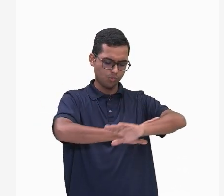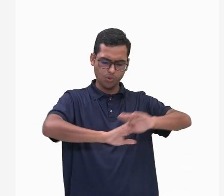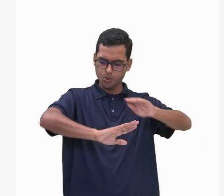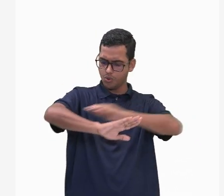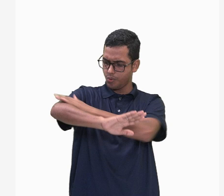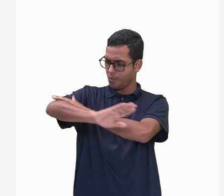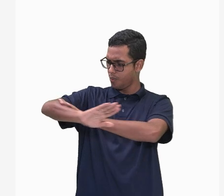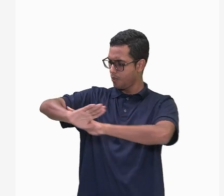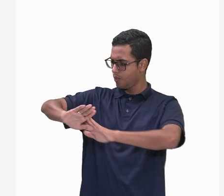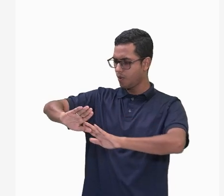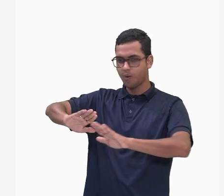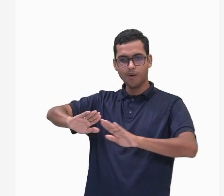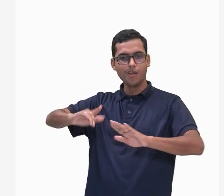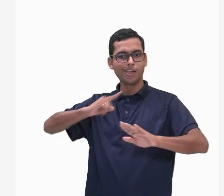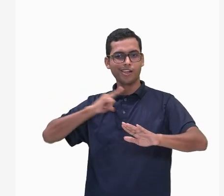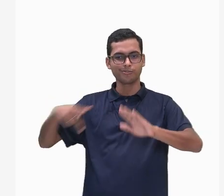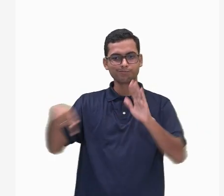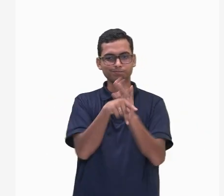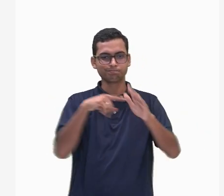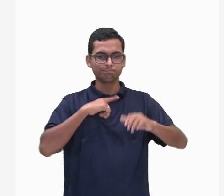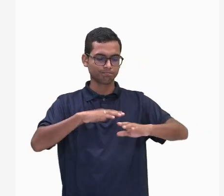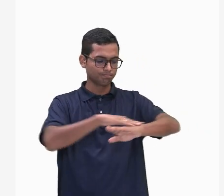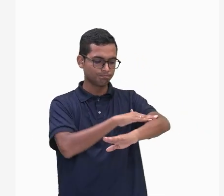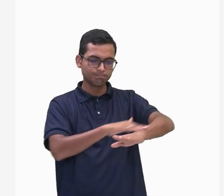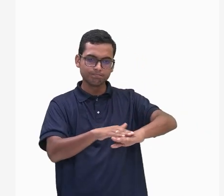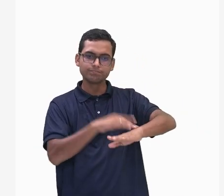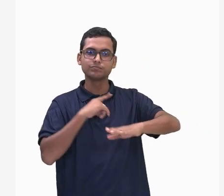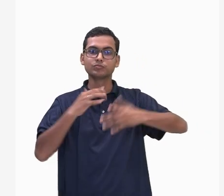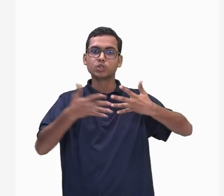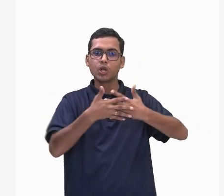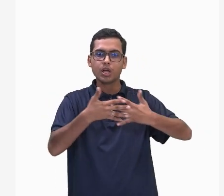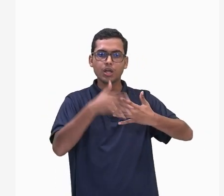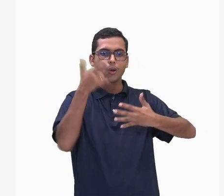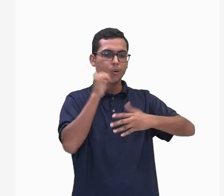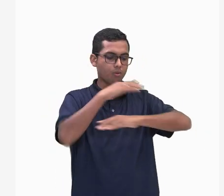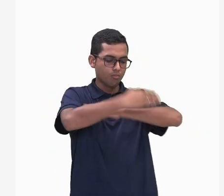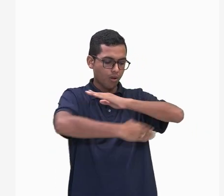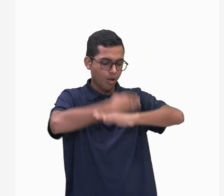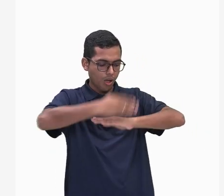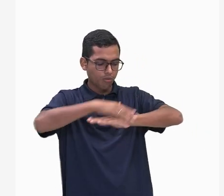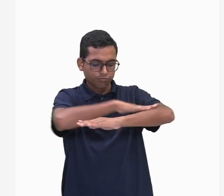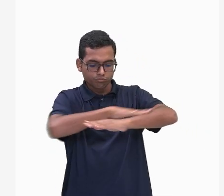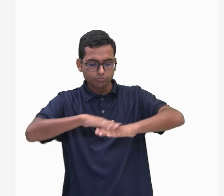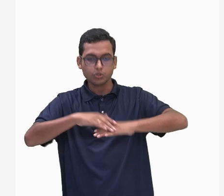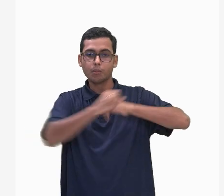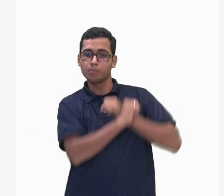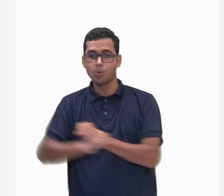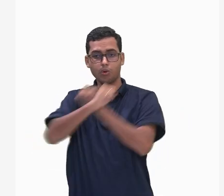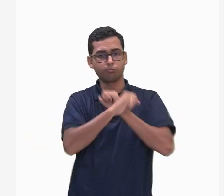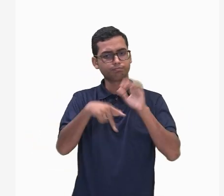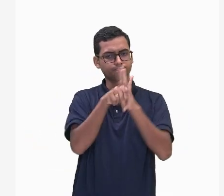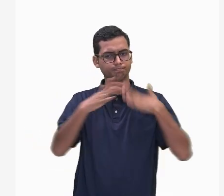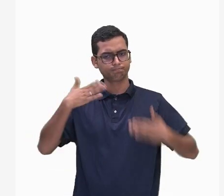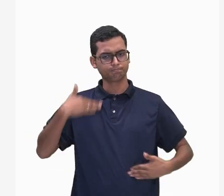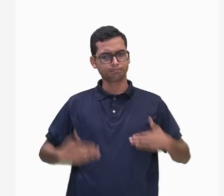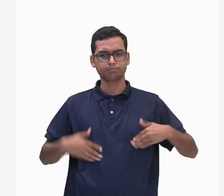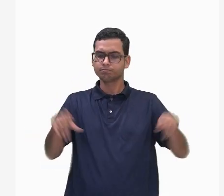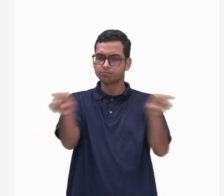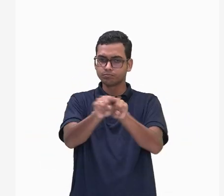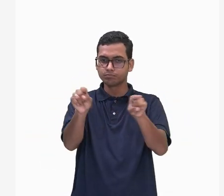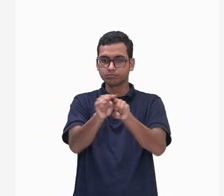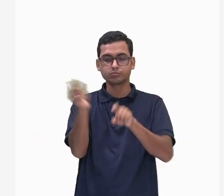tecido epitelial, né? A nossa pele que tem essa função de revestir e proteger o corpo. Além disso, ele protege